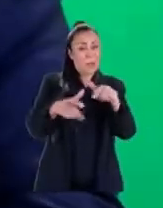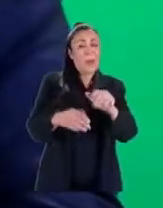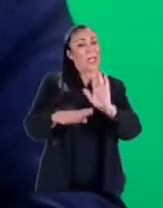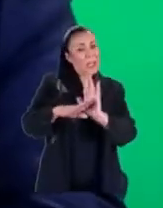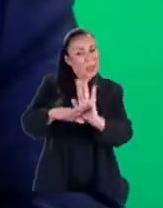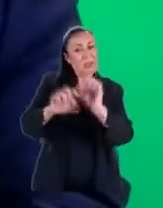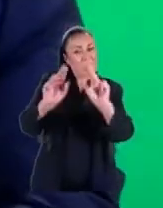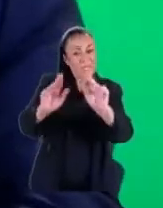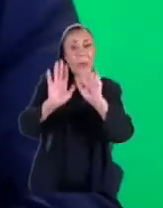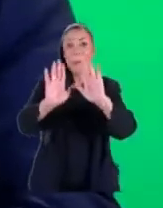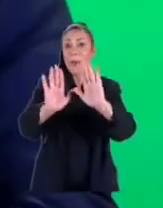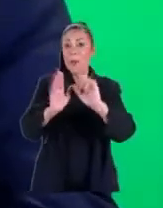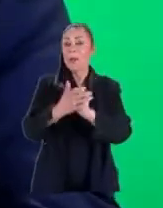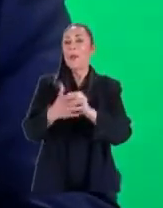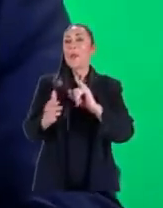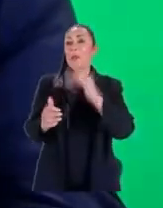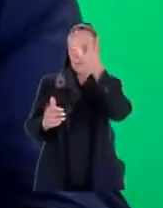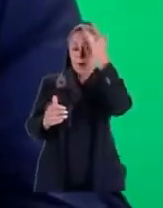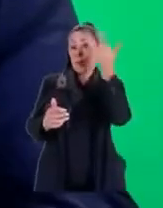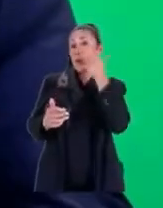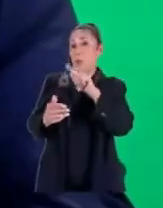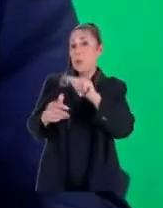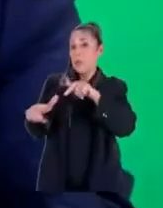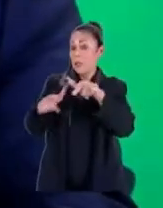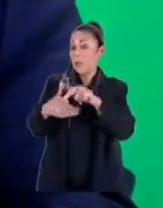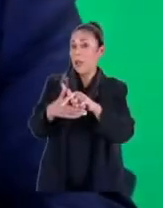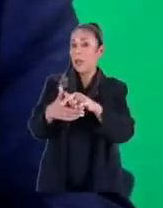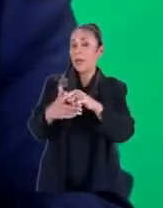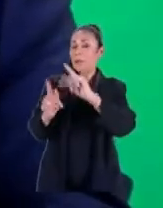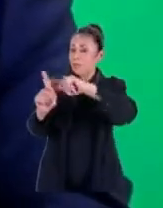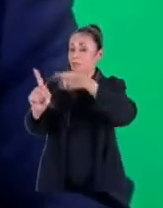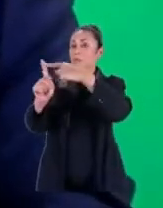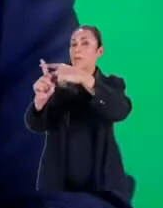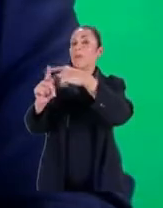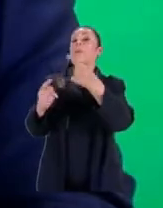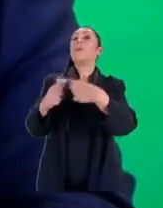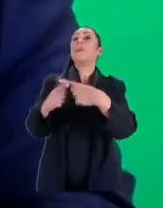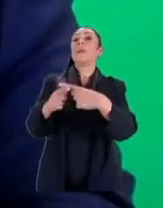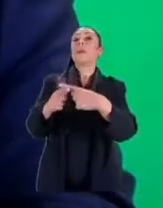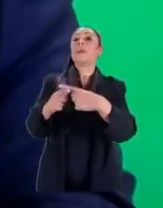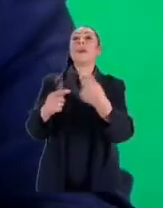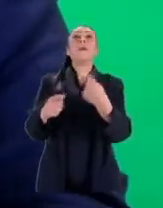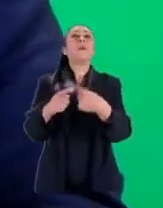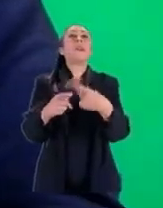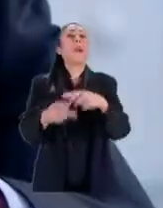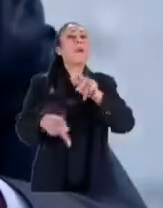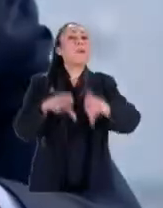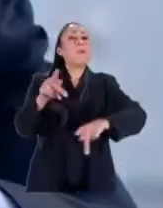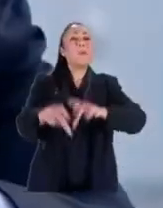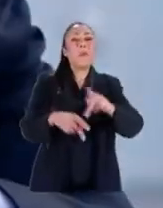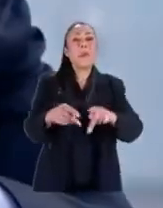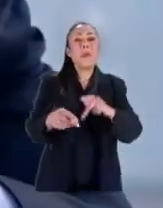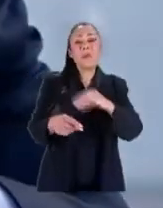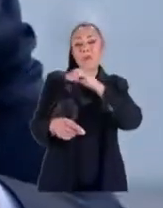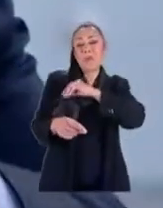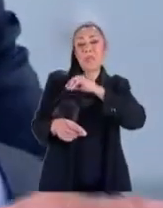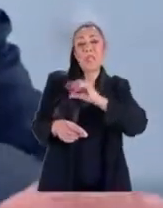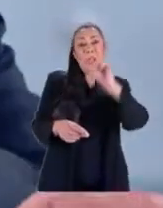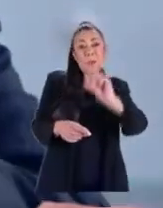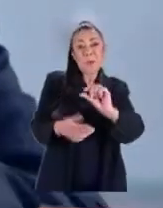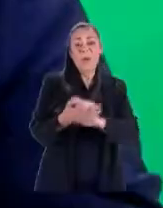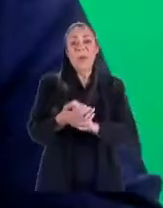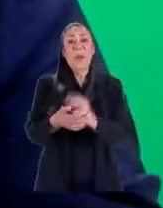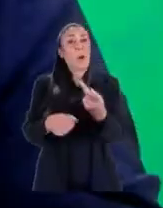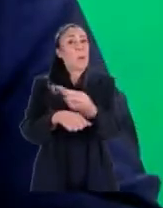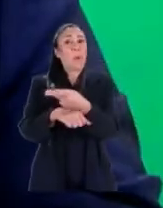um dinheiro, mas se o cara arrumar emprego, dá um pouquinho a mais, porque senão fica um povo ganhando uma mixaria e